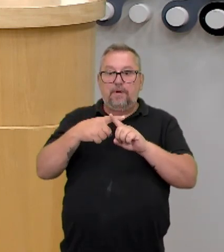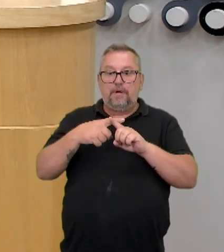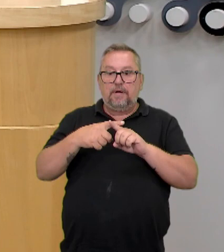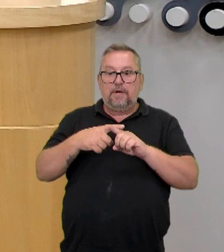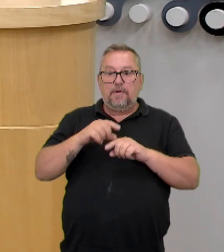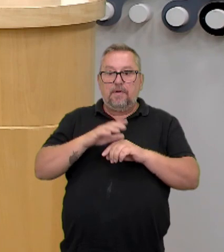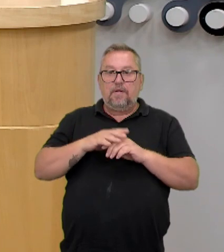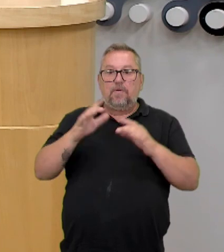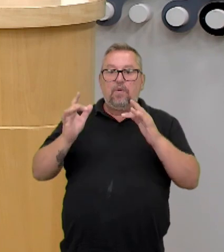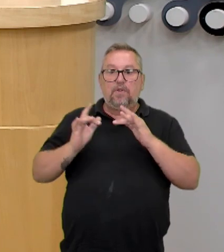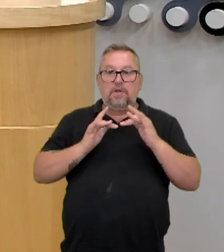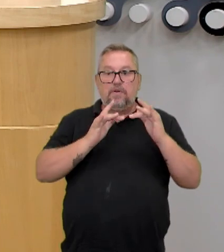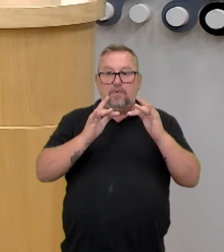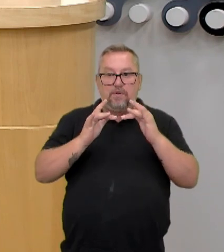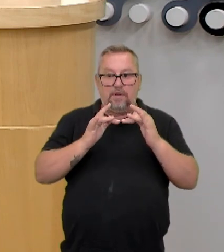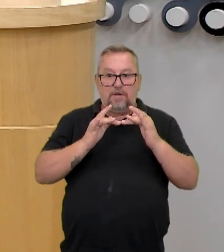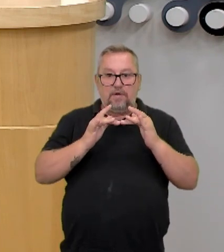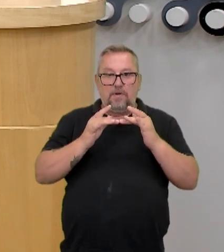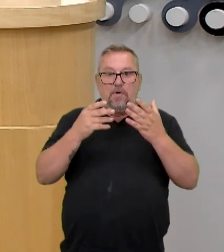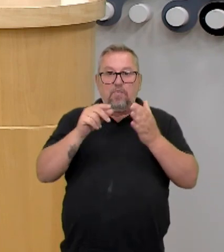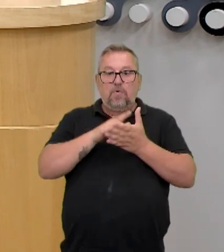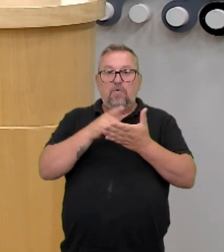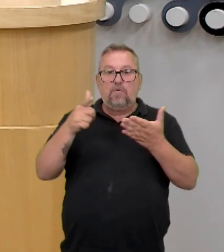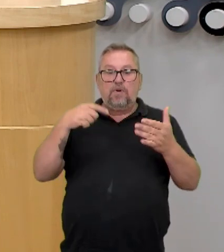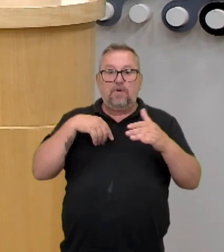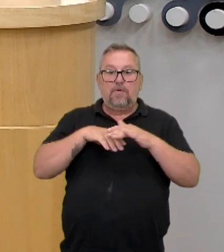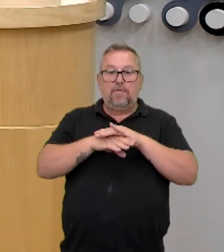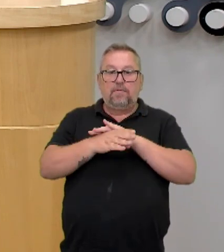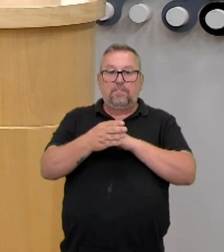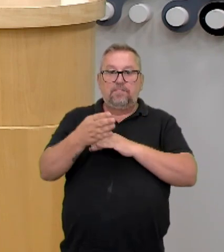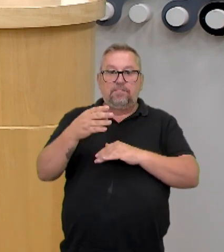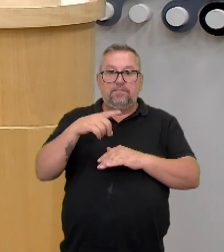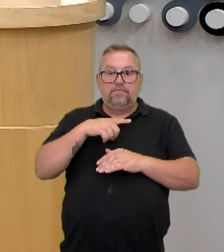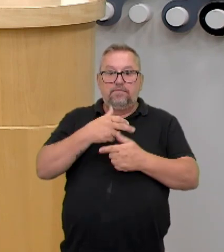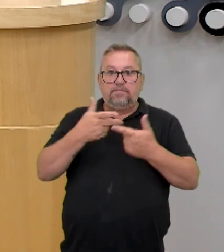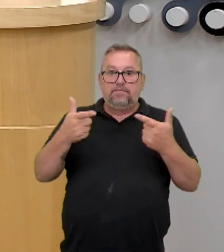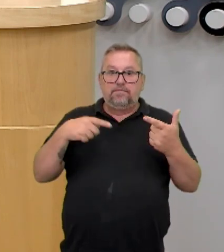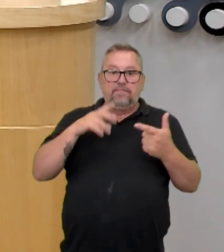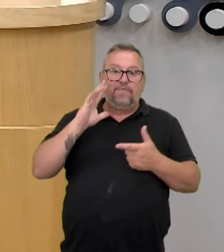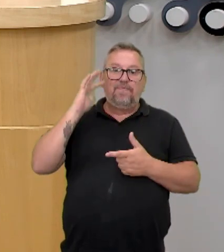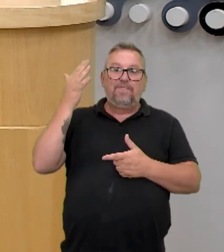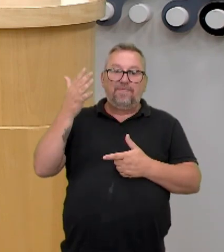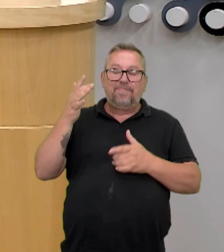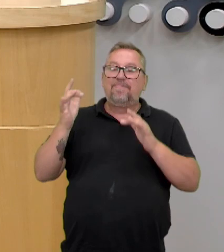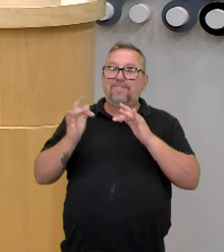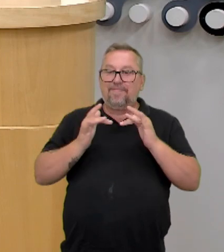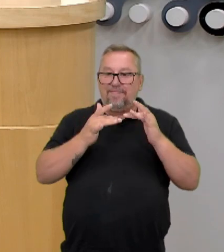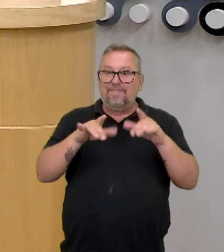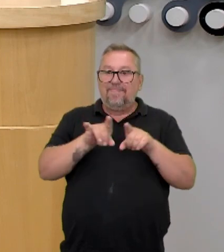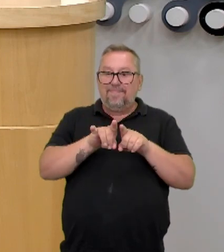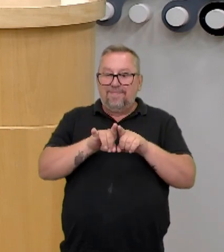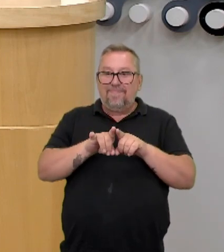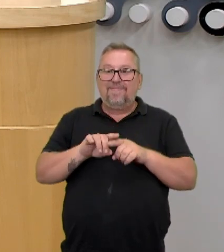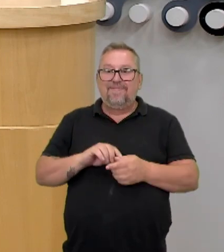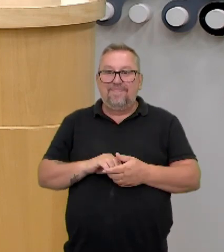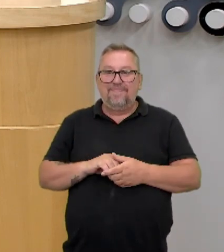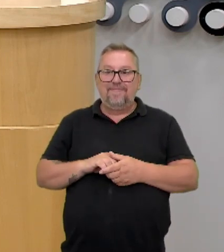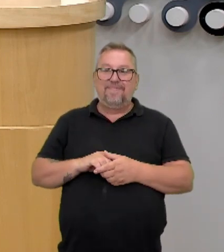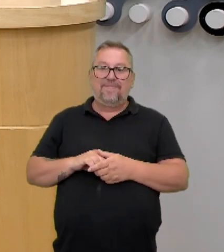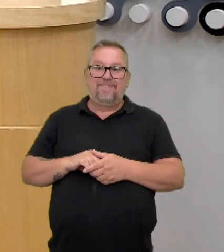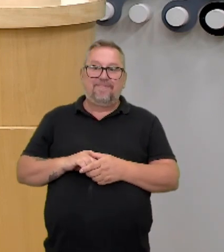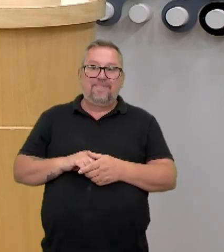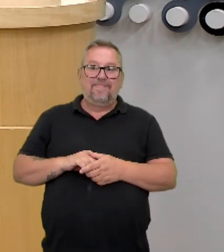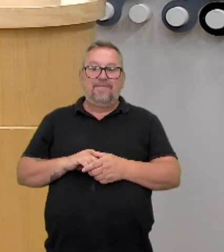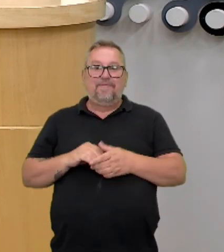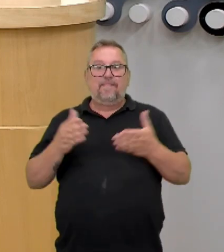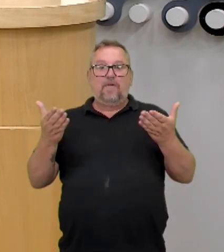redes sociais hoje, muito jornal tradicional, por exemplo, publica coisa que tá acontecendo na rede social. É o caminho inverso. Né? É o caminho inverso. Né?